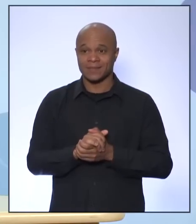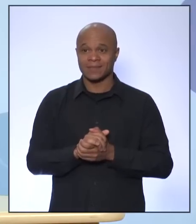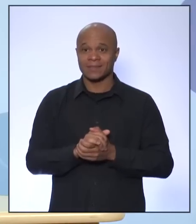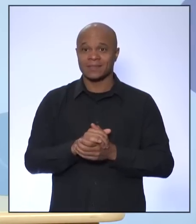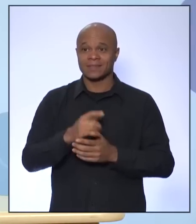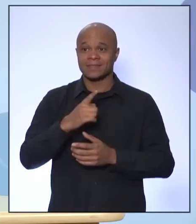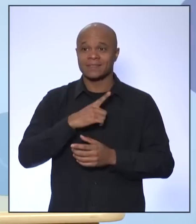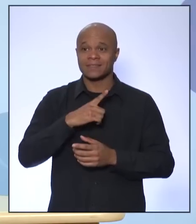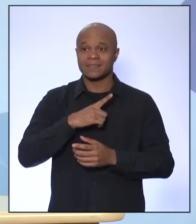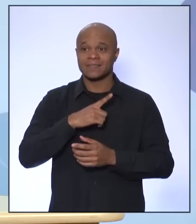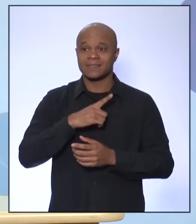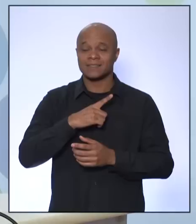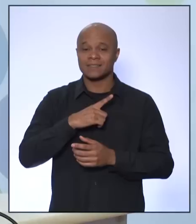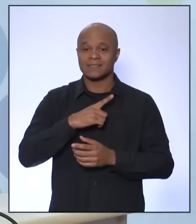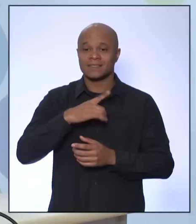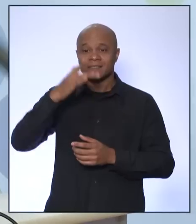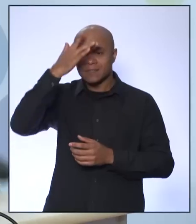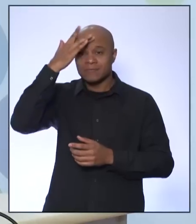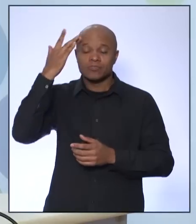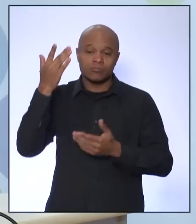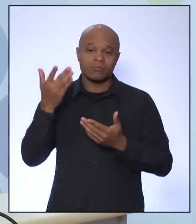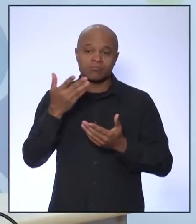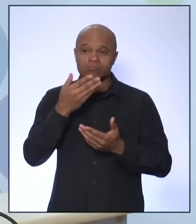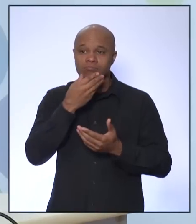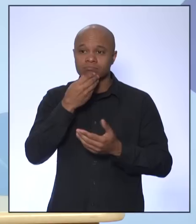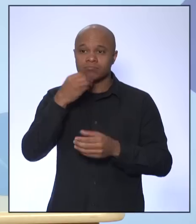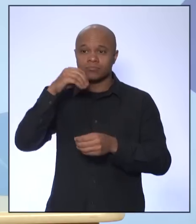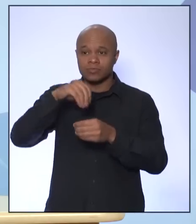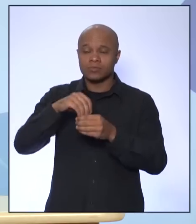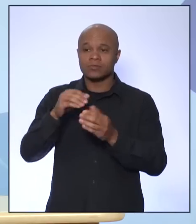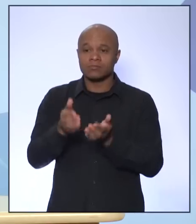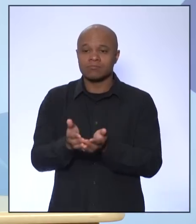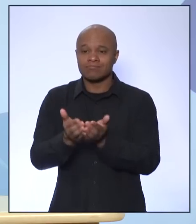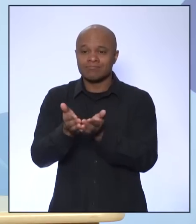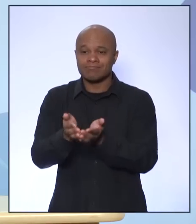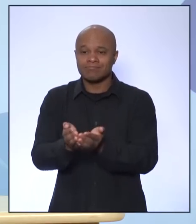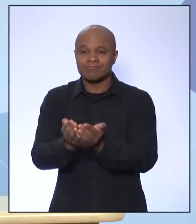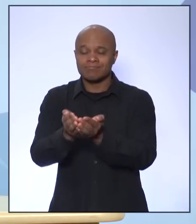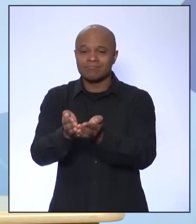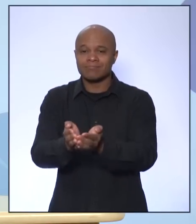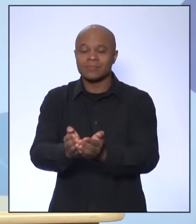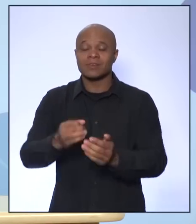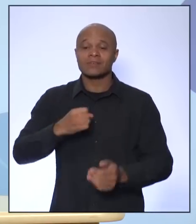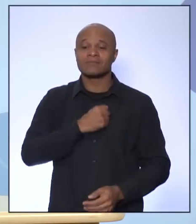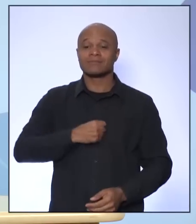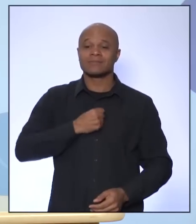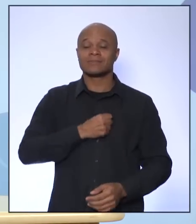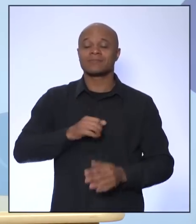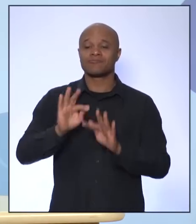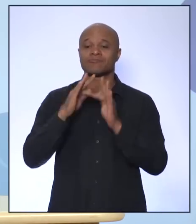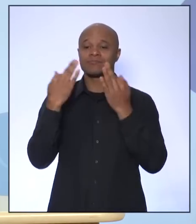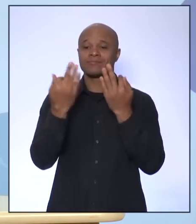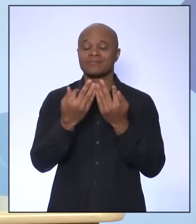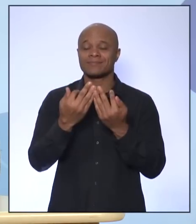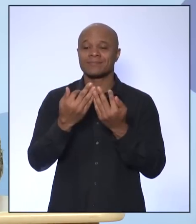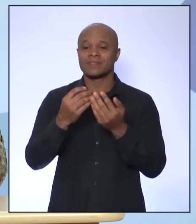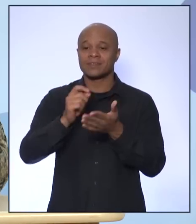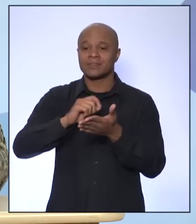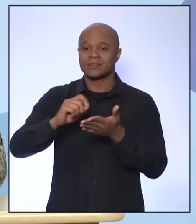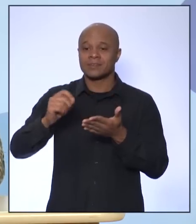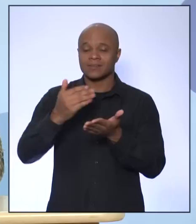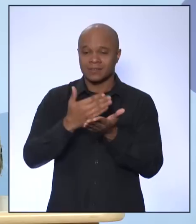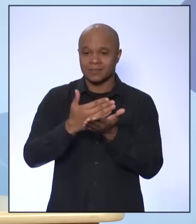como que eu posso dizer? Um navegante. Um navegante. E esse navegante, com muita saudade da sua família, ele começa a escrever um diário